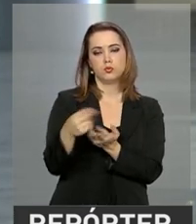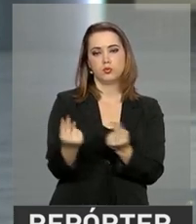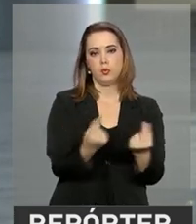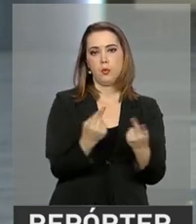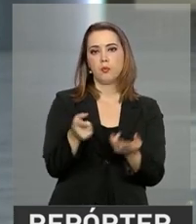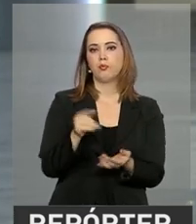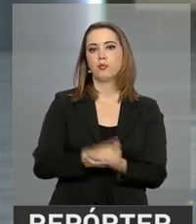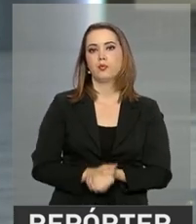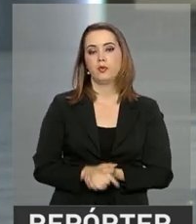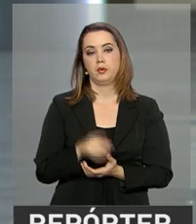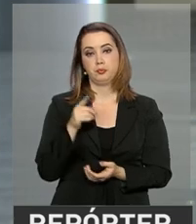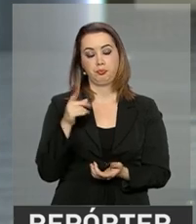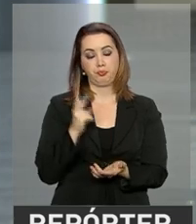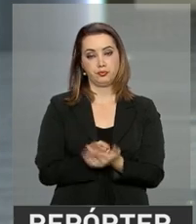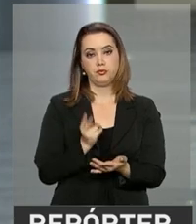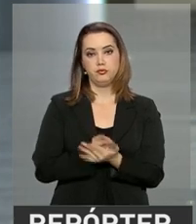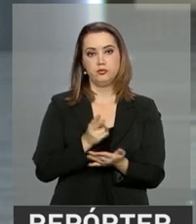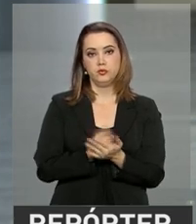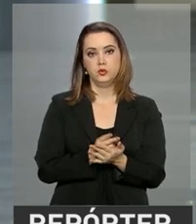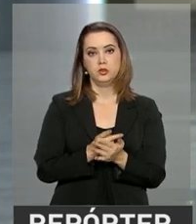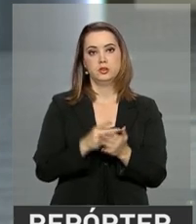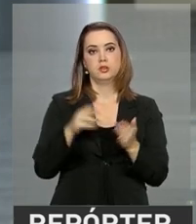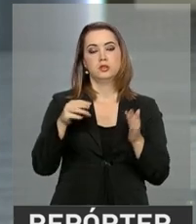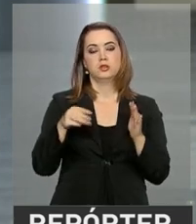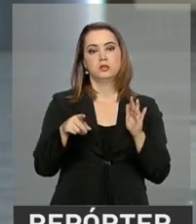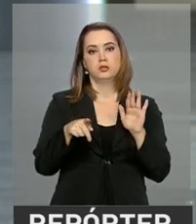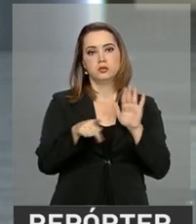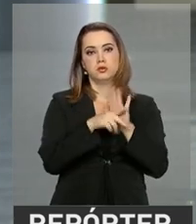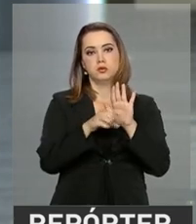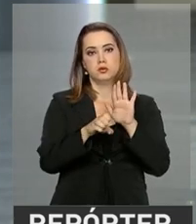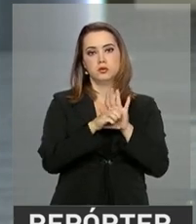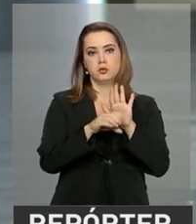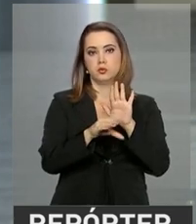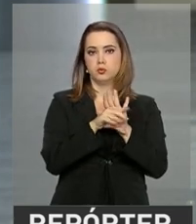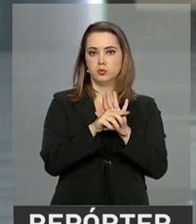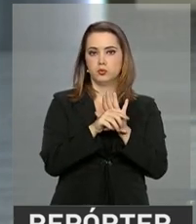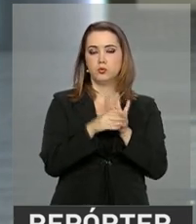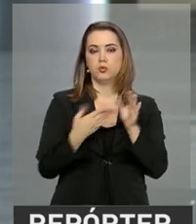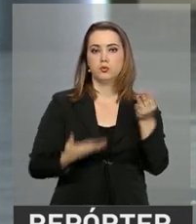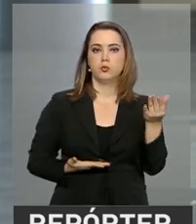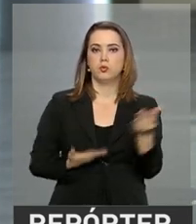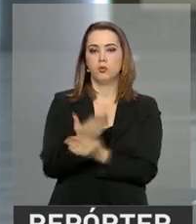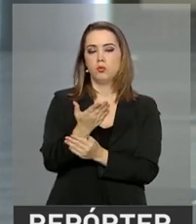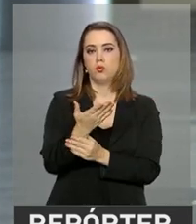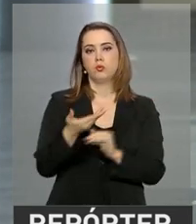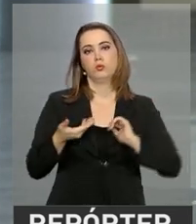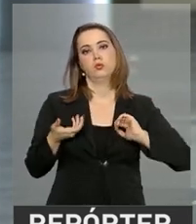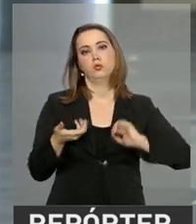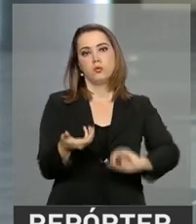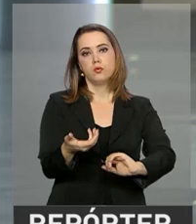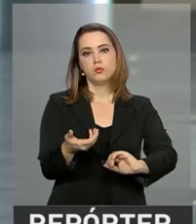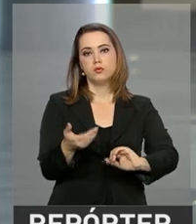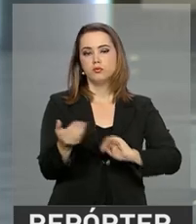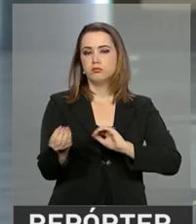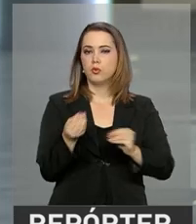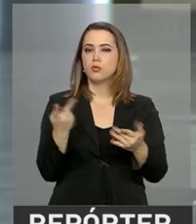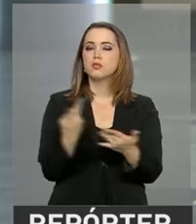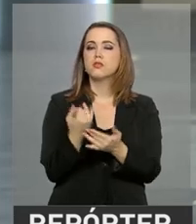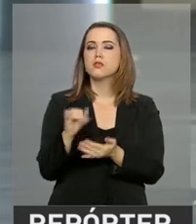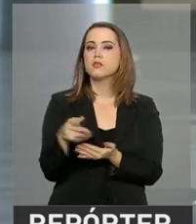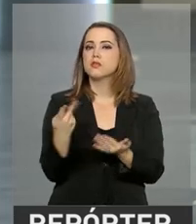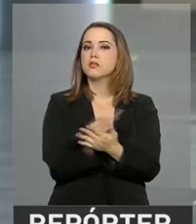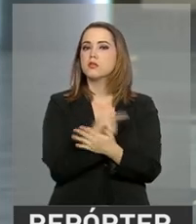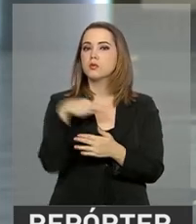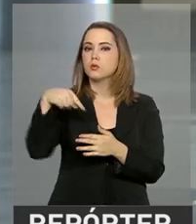vem. E mesmo que a proposta de emenda constitucional seja aprovada pelo Congresso Nacional, caso isso ocorra entre o fim desse ano e